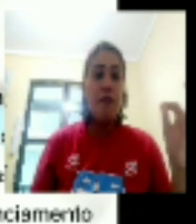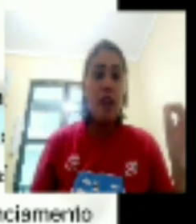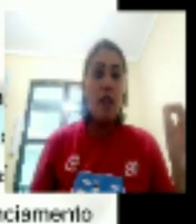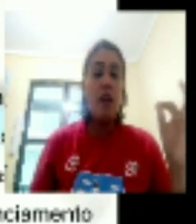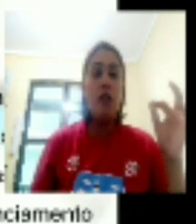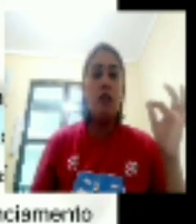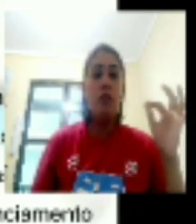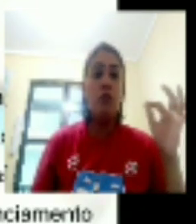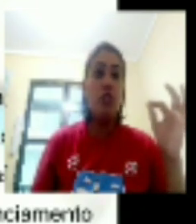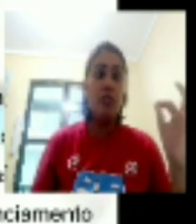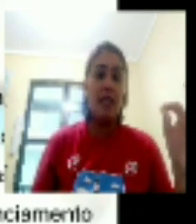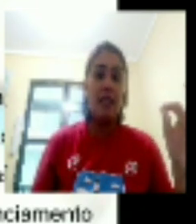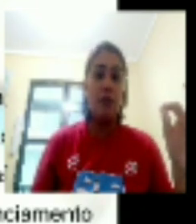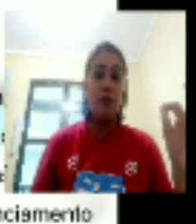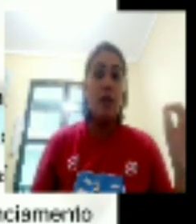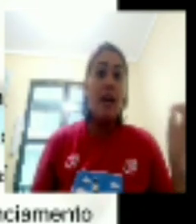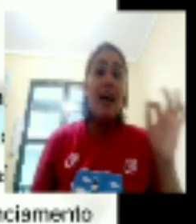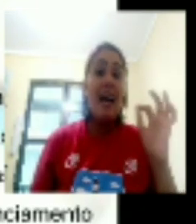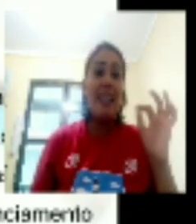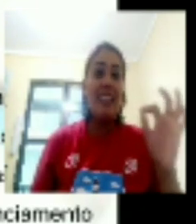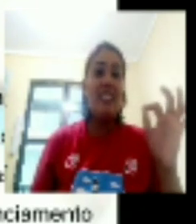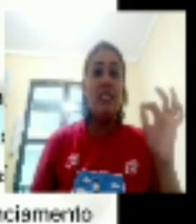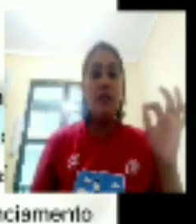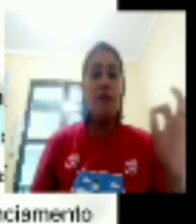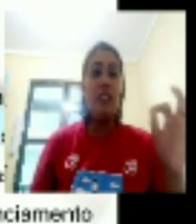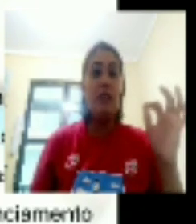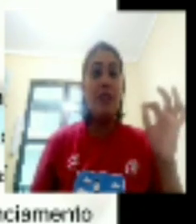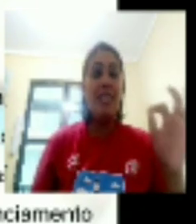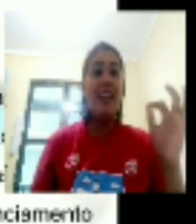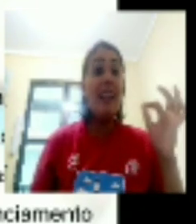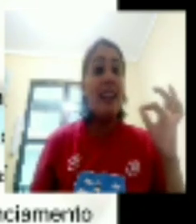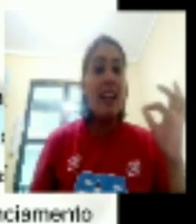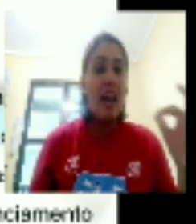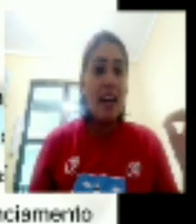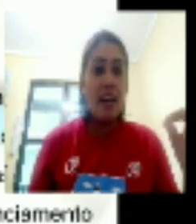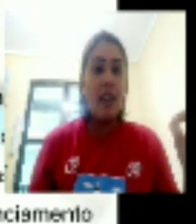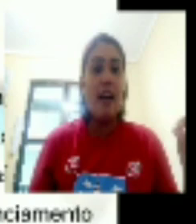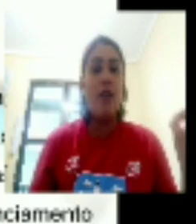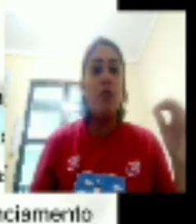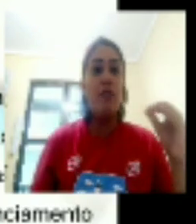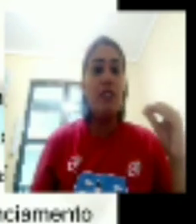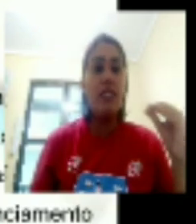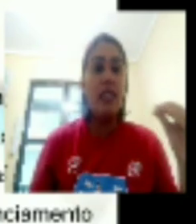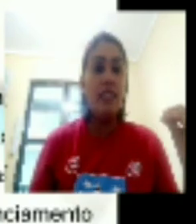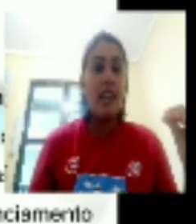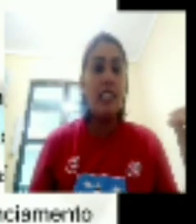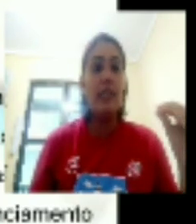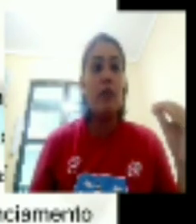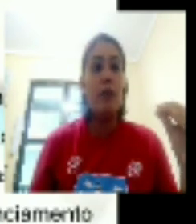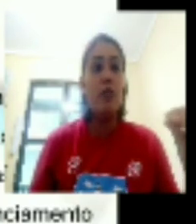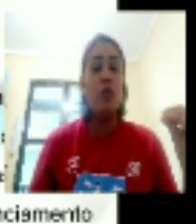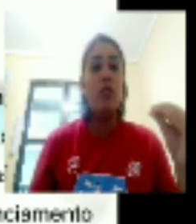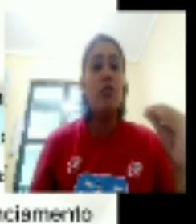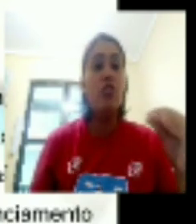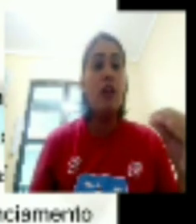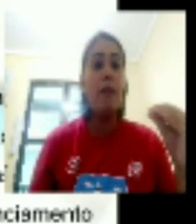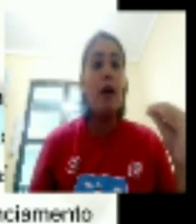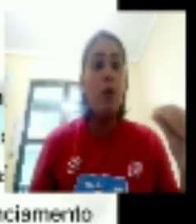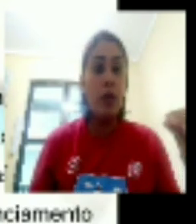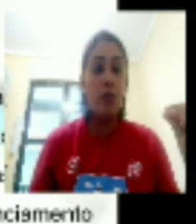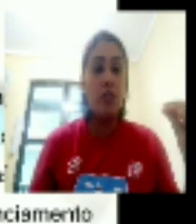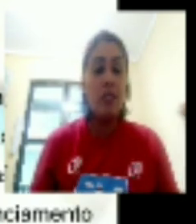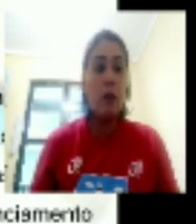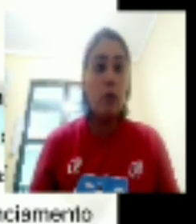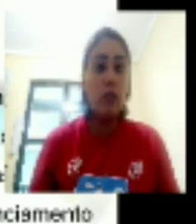e dever do Estado. Aqui se define de maneira clara a universalidade da cobertura do